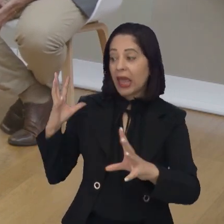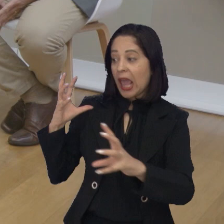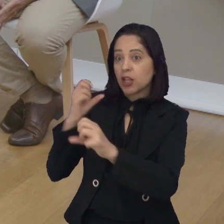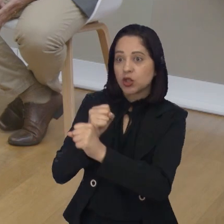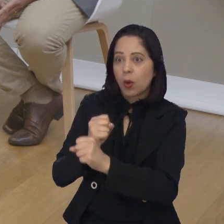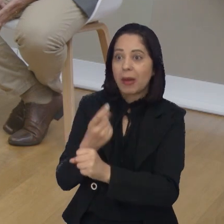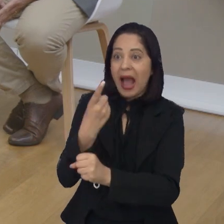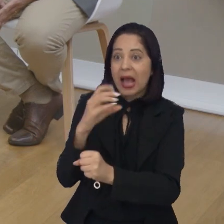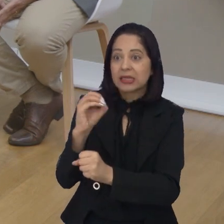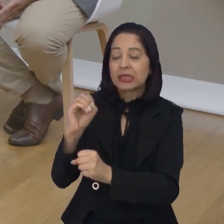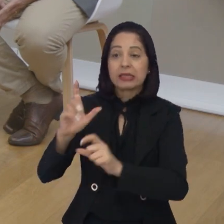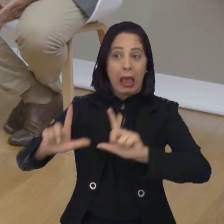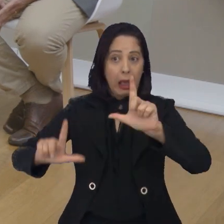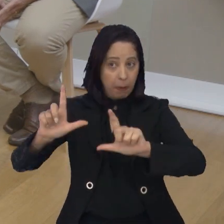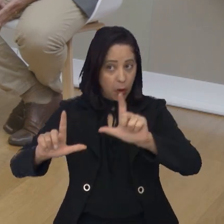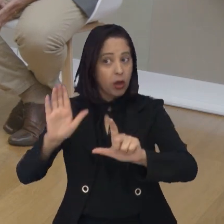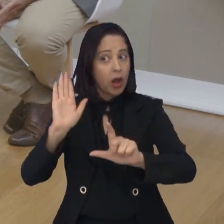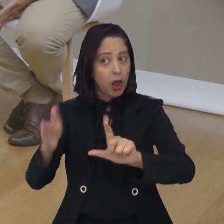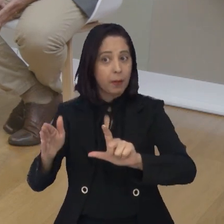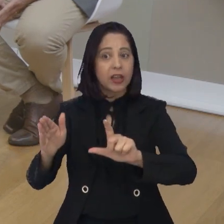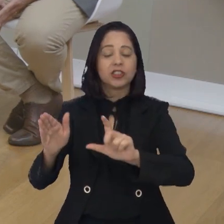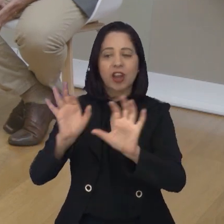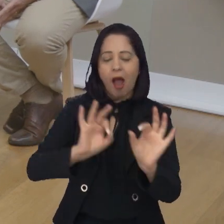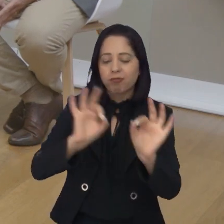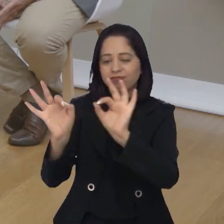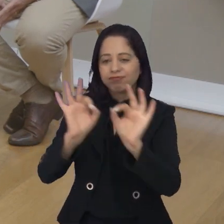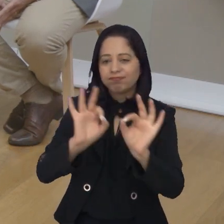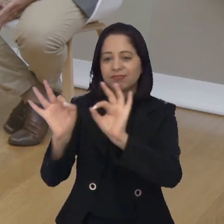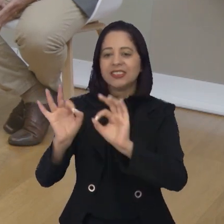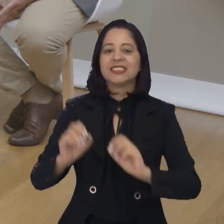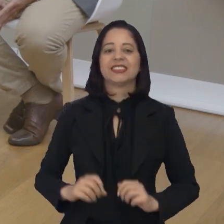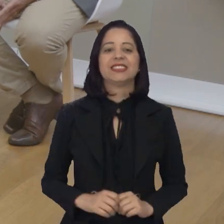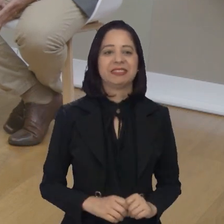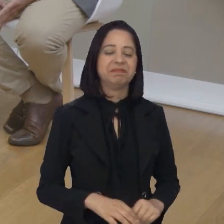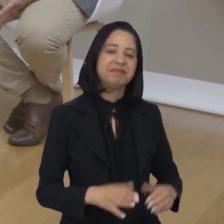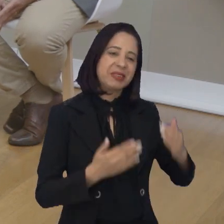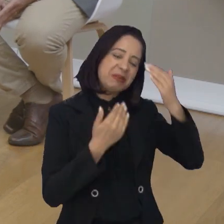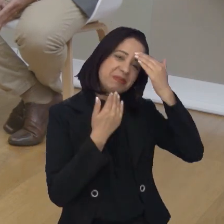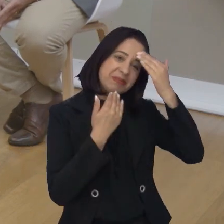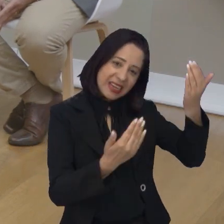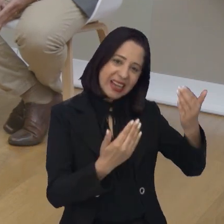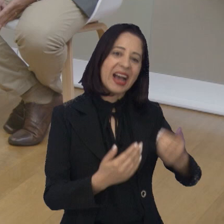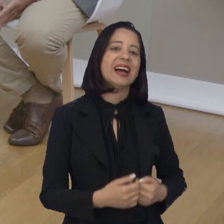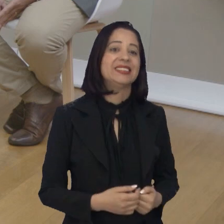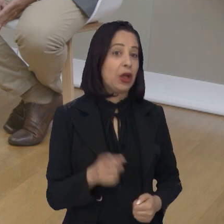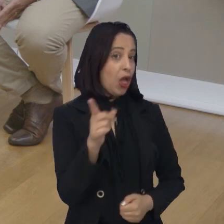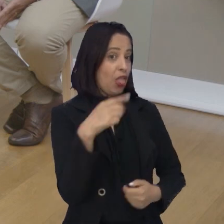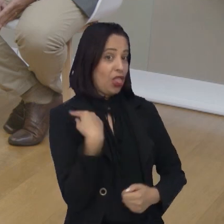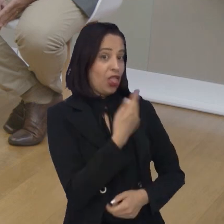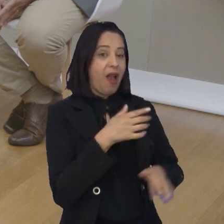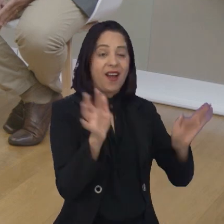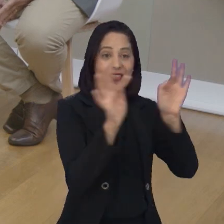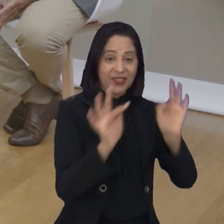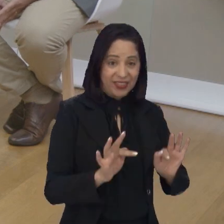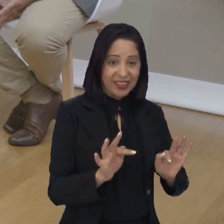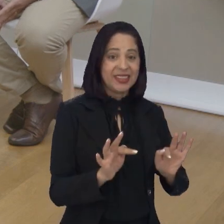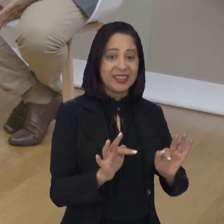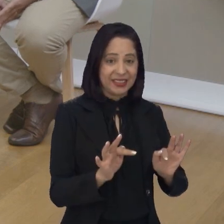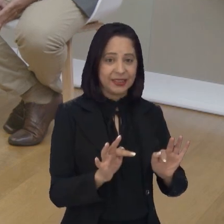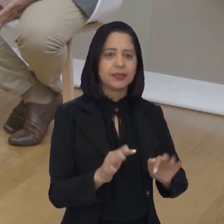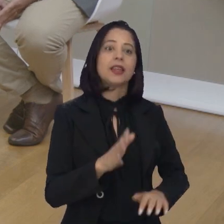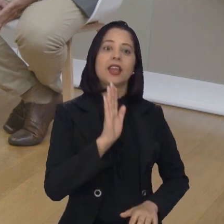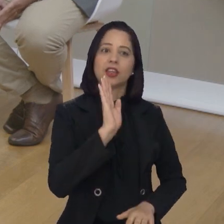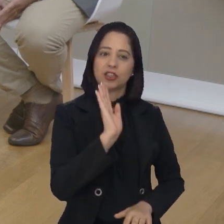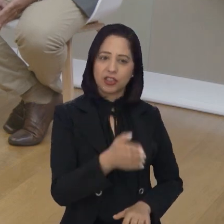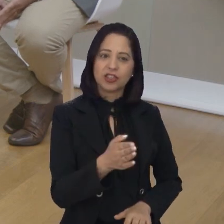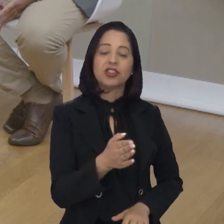grande prazer estar aqui participando com vocês aqui nesse programa. Nós que agradecemos, estamos todos muito felizes. Passamos aí dos